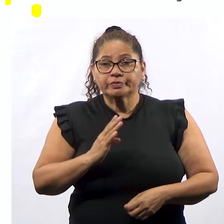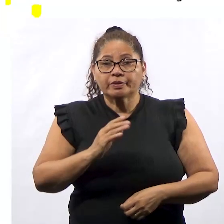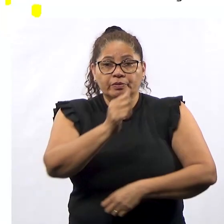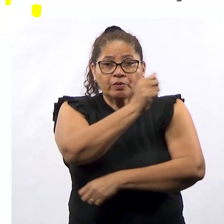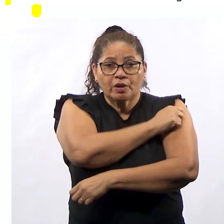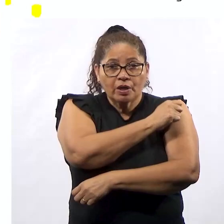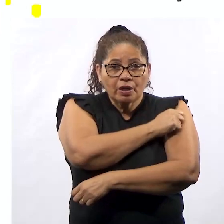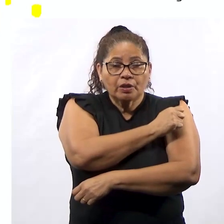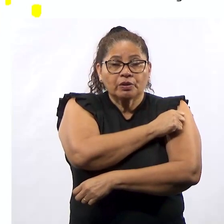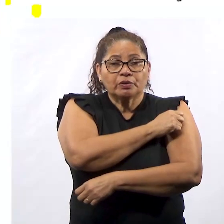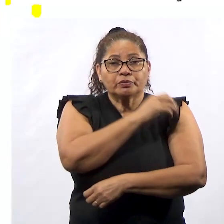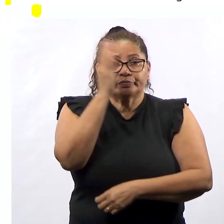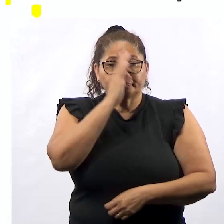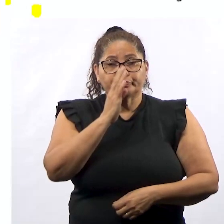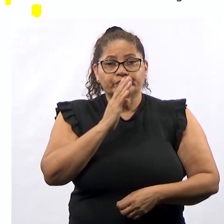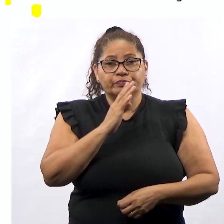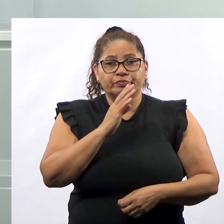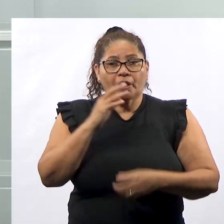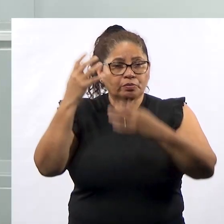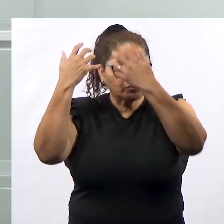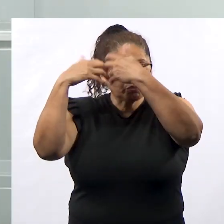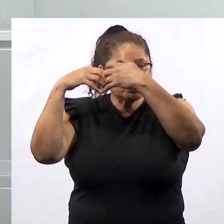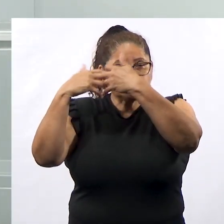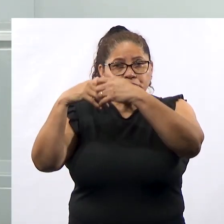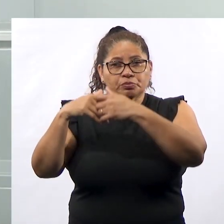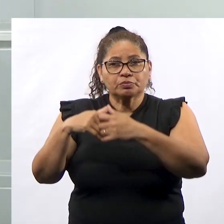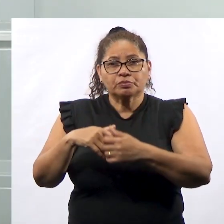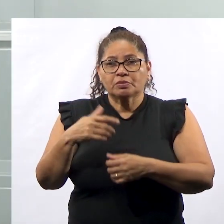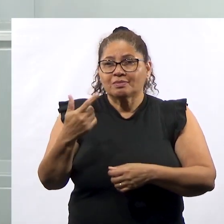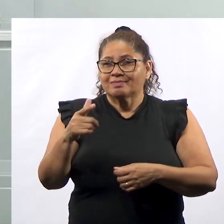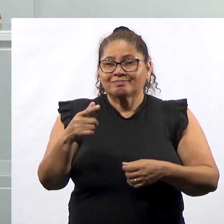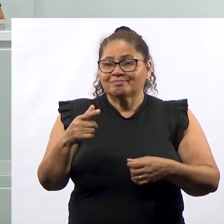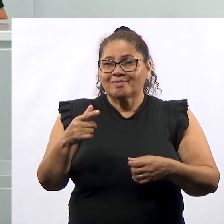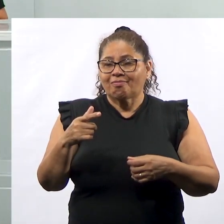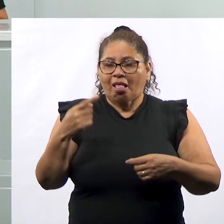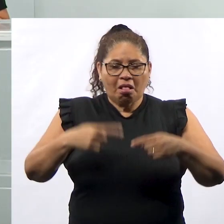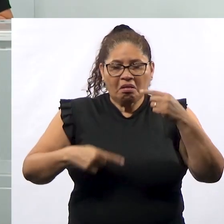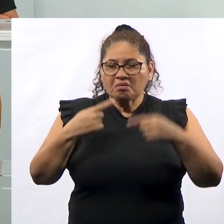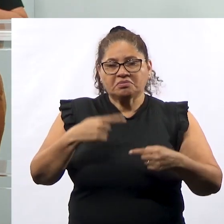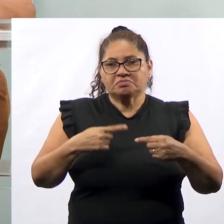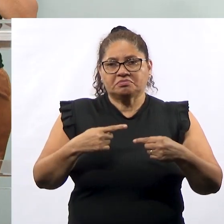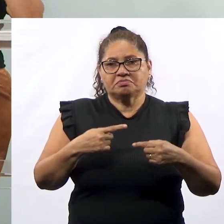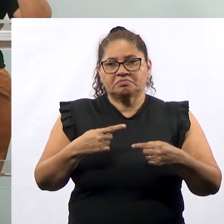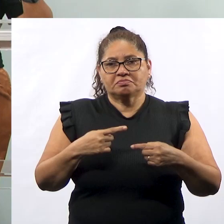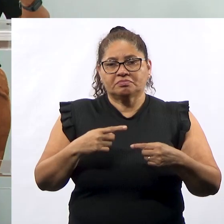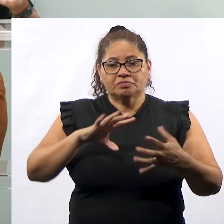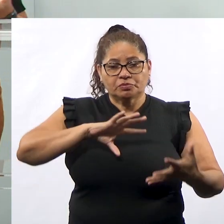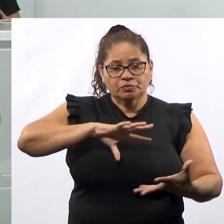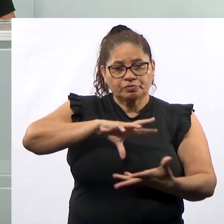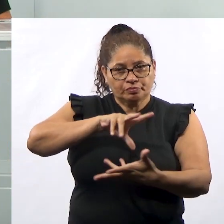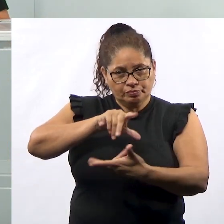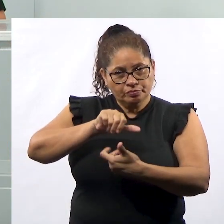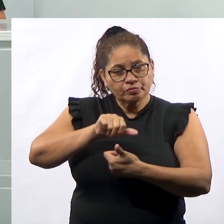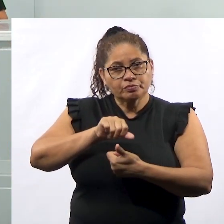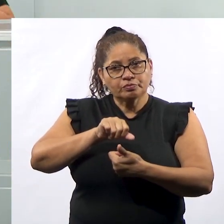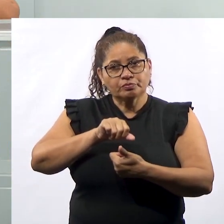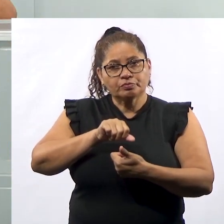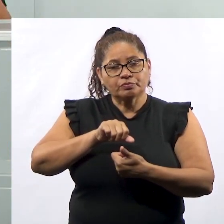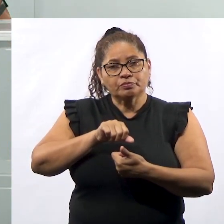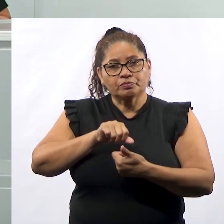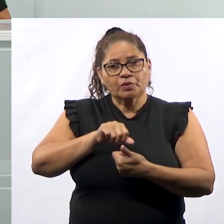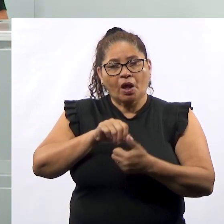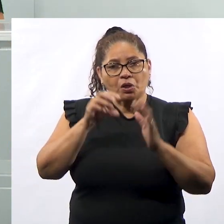os alunos brasileiros, sem nenhuma reflexão, sem nenhuma criticidade. Então, essa globalização